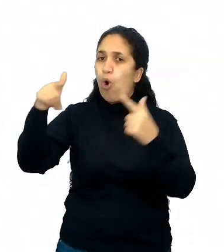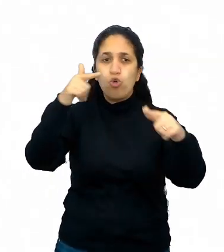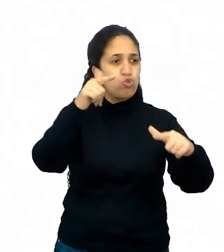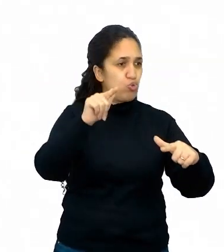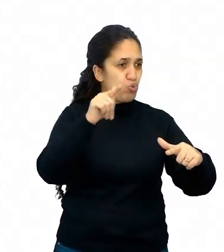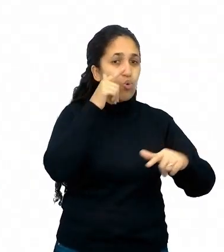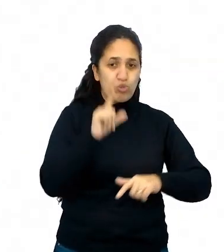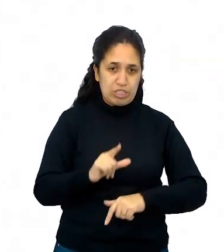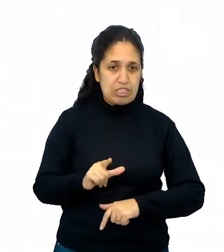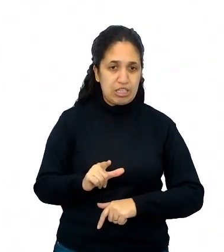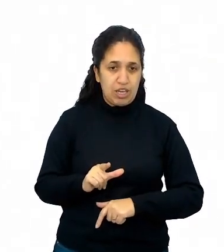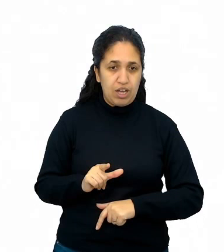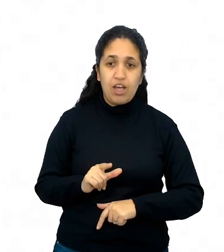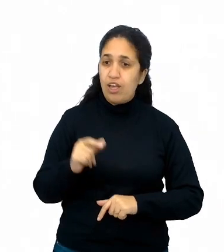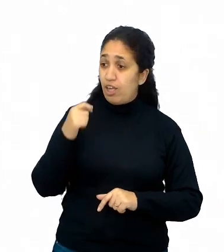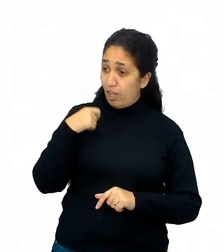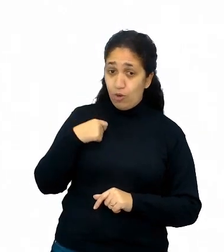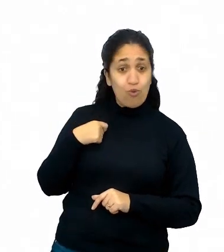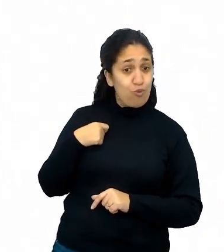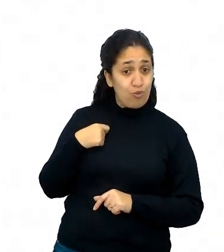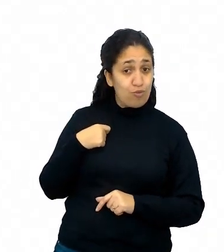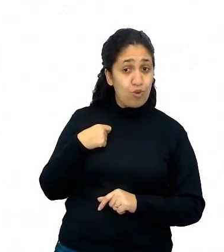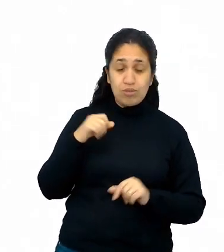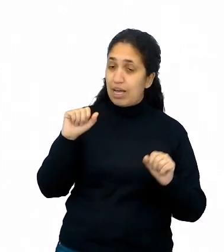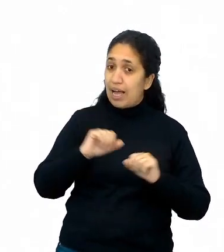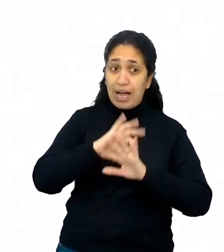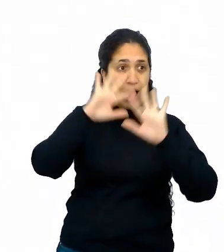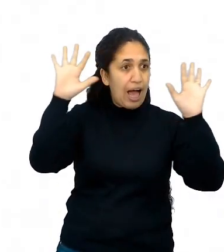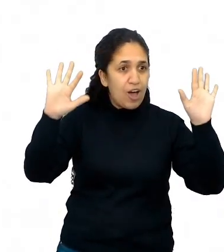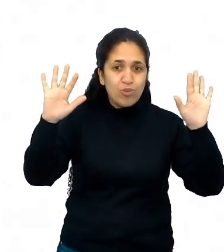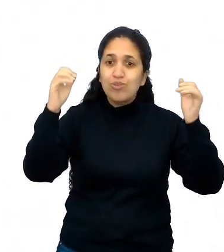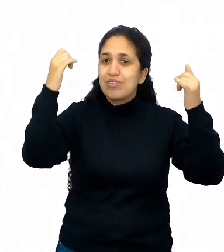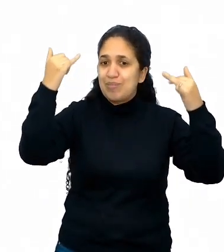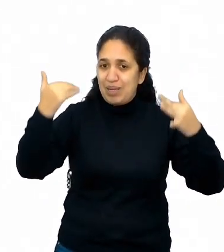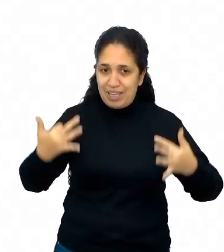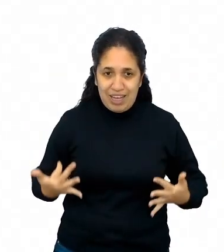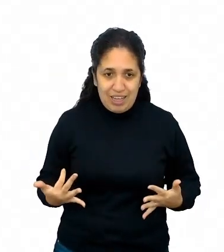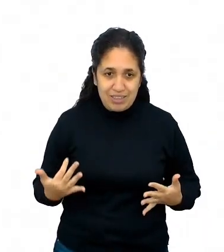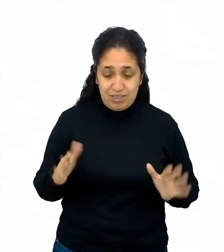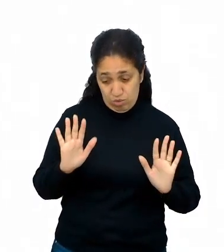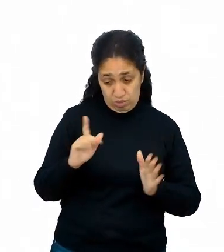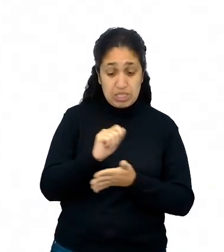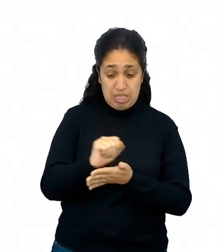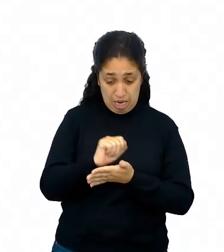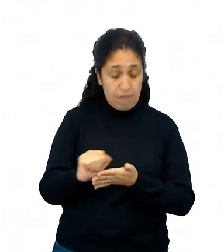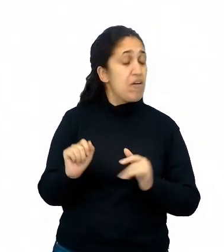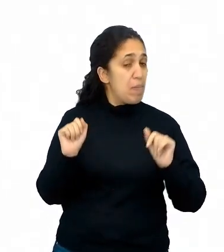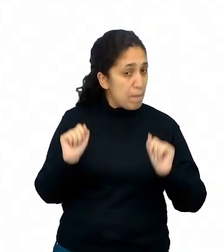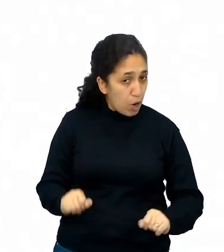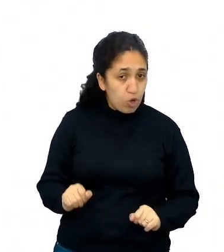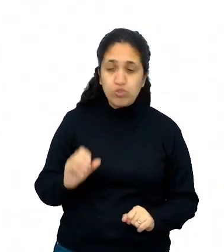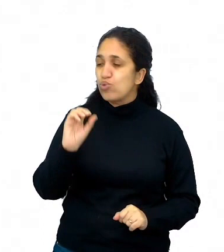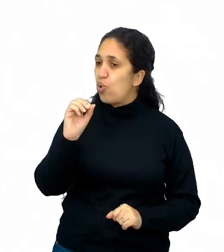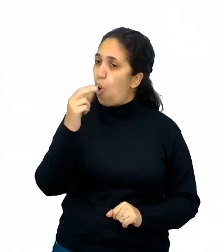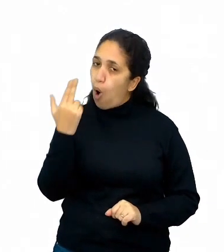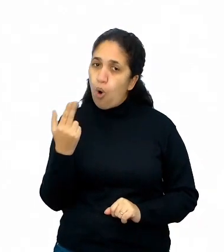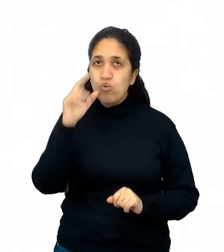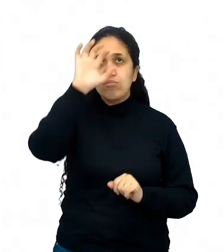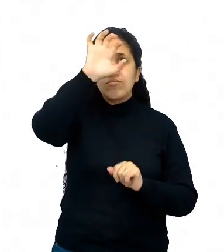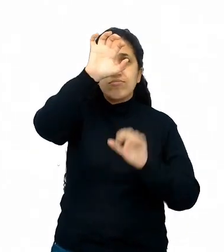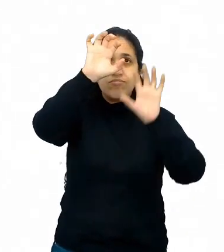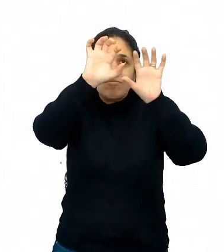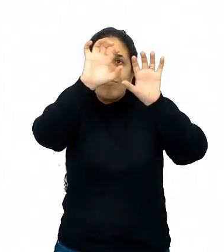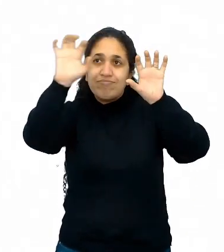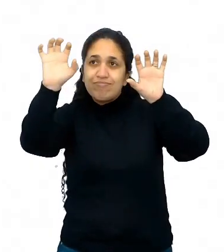possam executá-la, eu vou representar de forma clara. Posso escrever, ou posso representar pelo fluxograma,